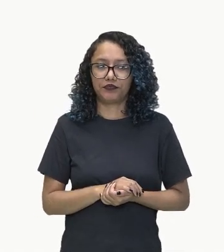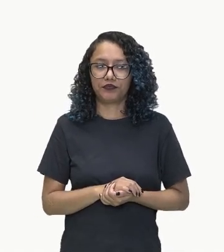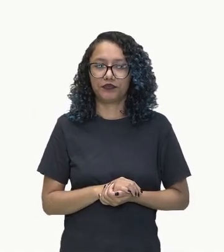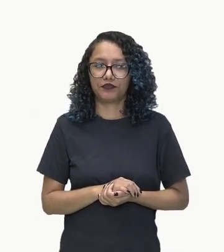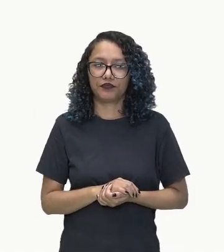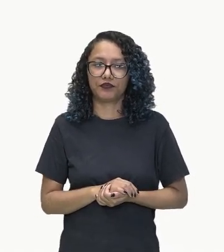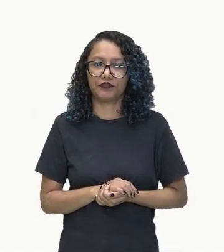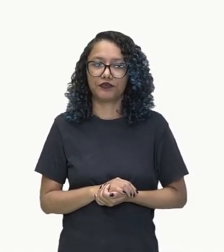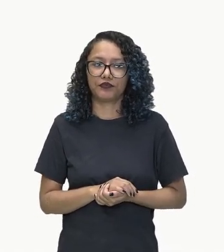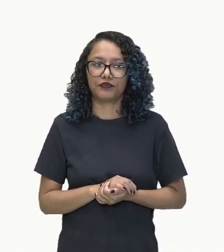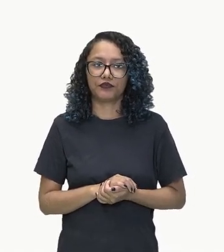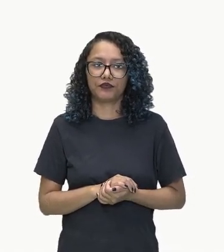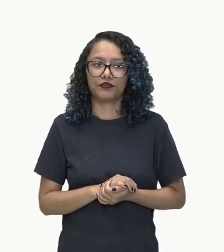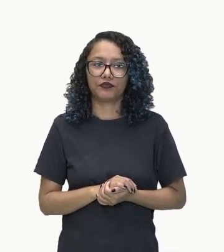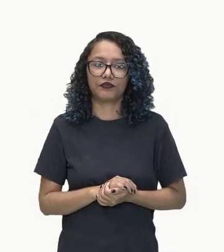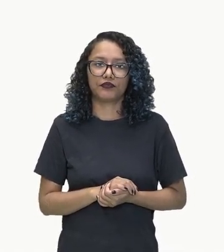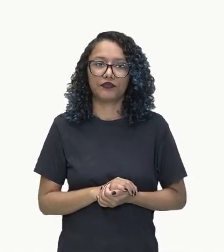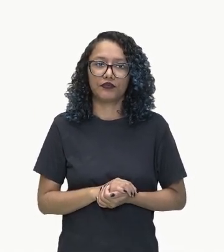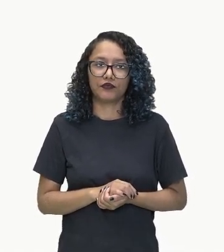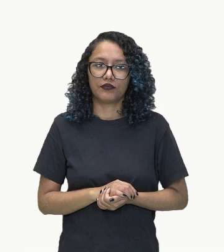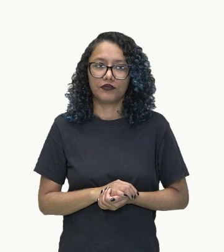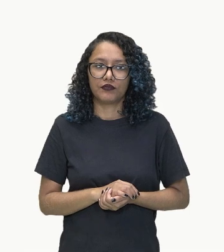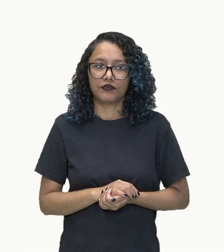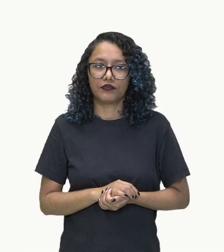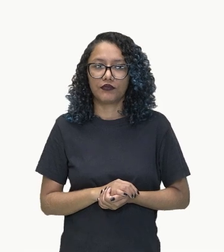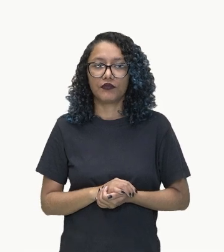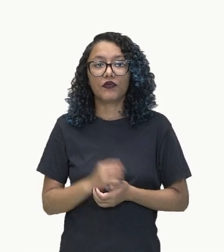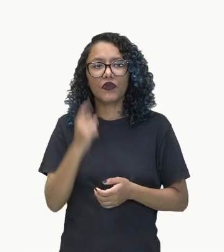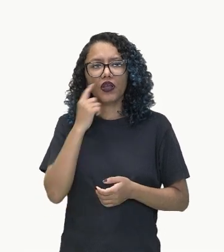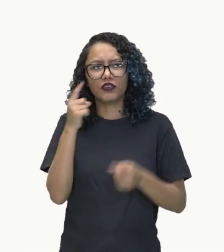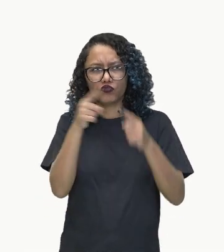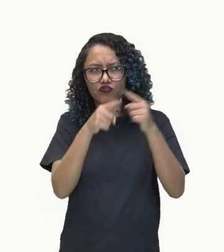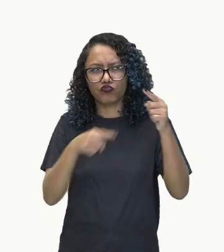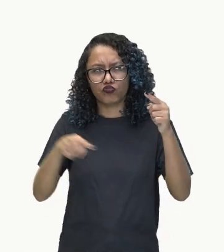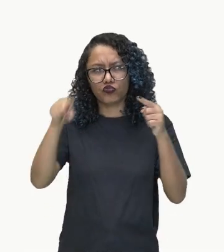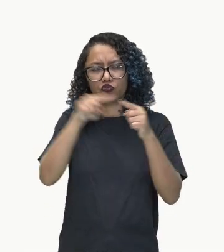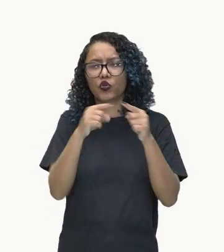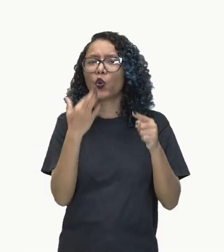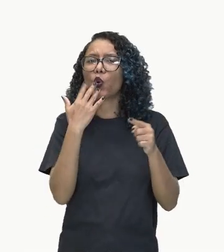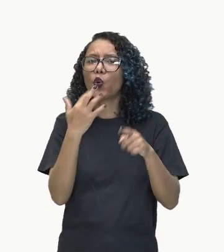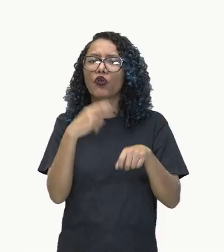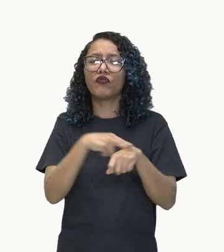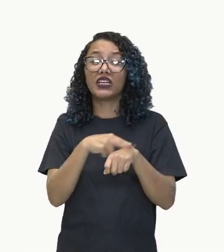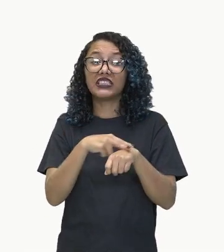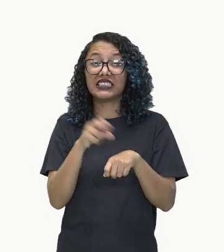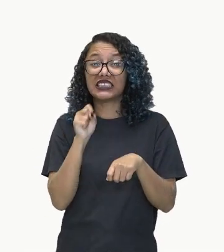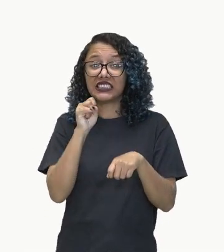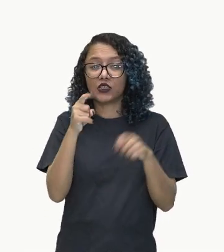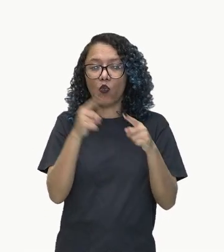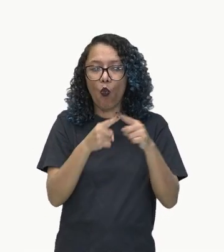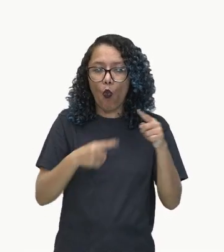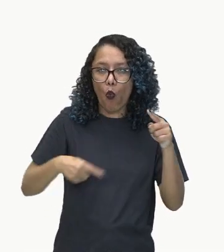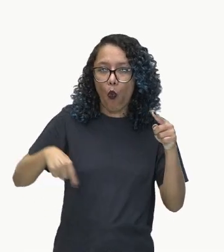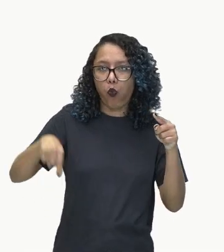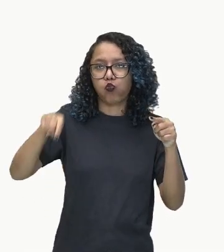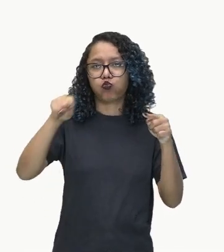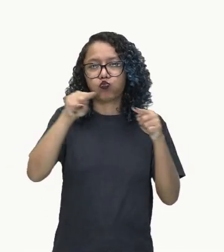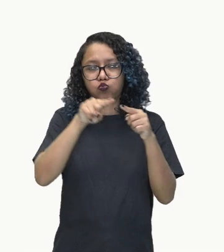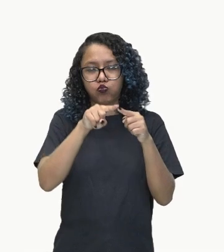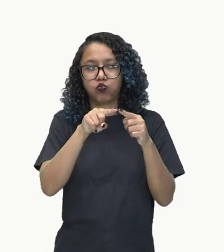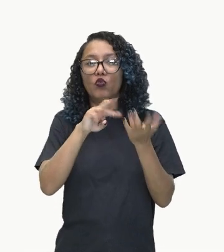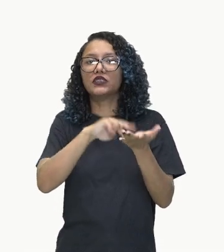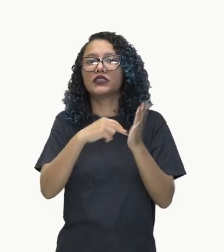ter aqui esses círculos em verde. Quanto maior é o número de habitantes de